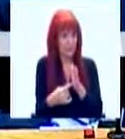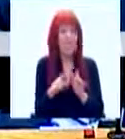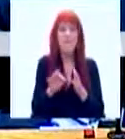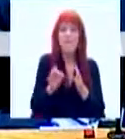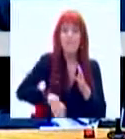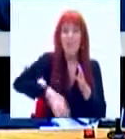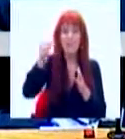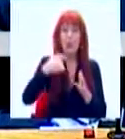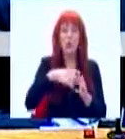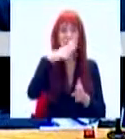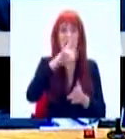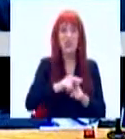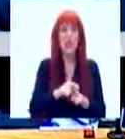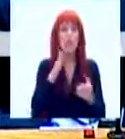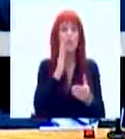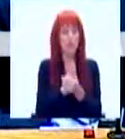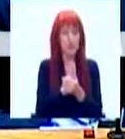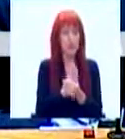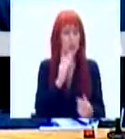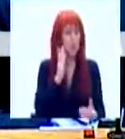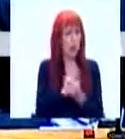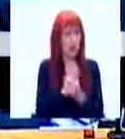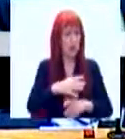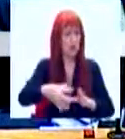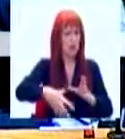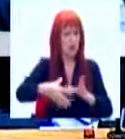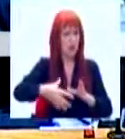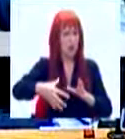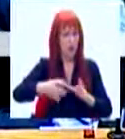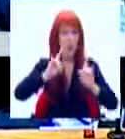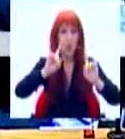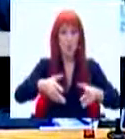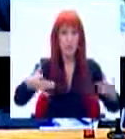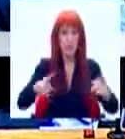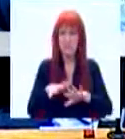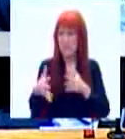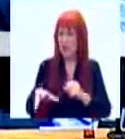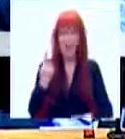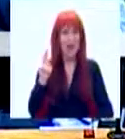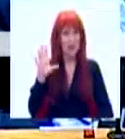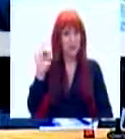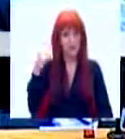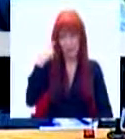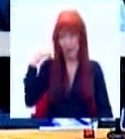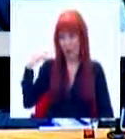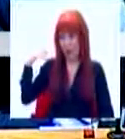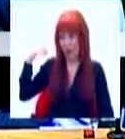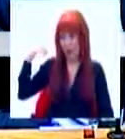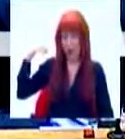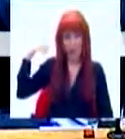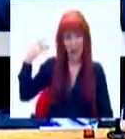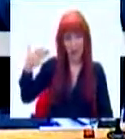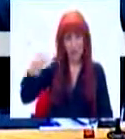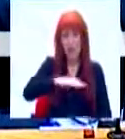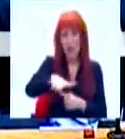fim, gostaria de referir-me ao processo. Foi um processo longo, iniciado há cerca de 10 anos atrás,